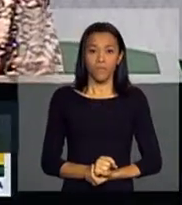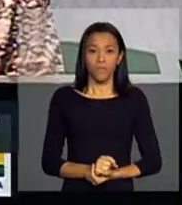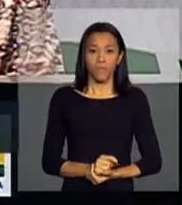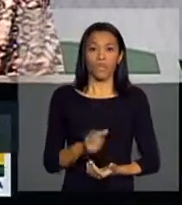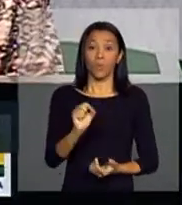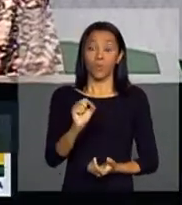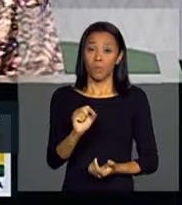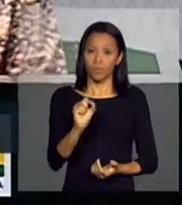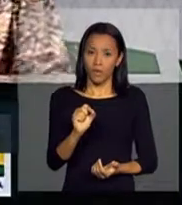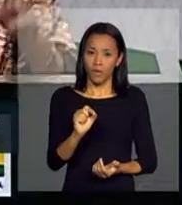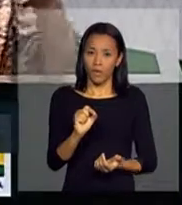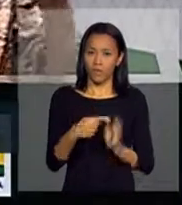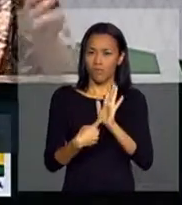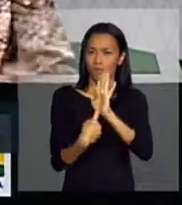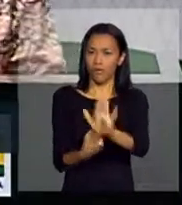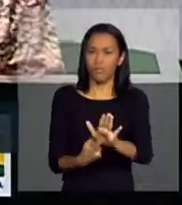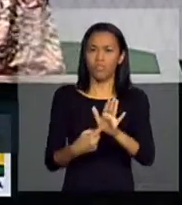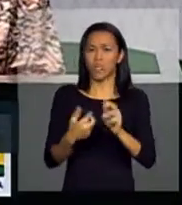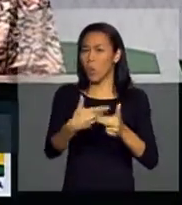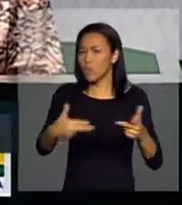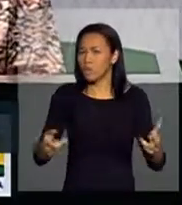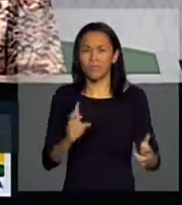sinalizações indevidas